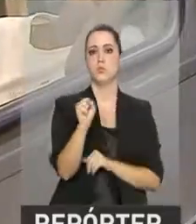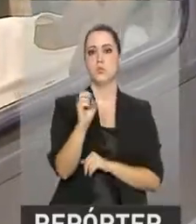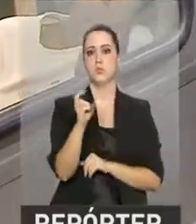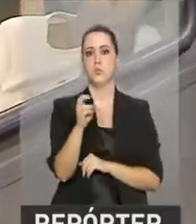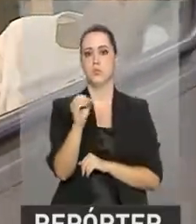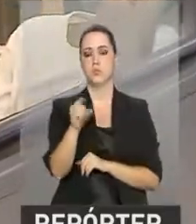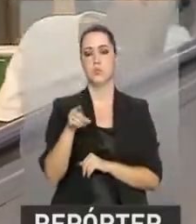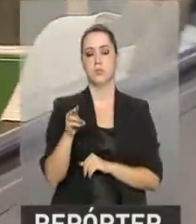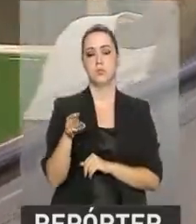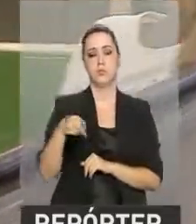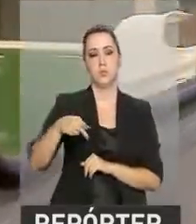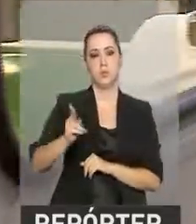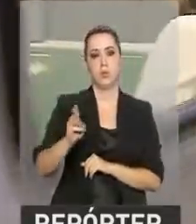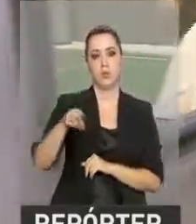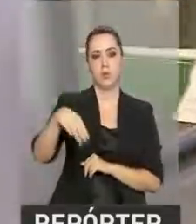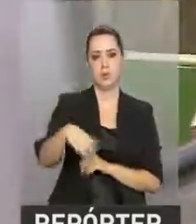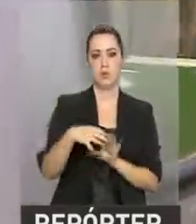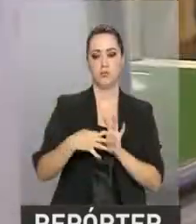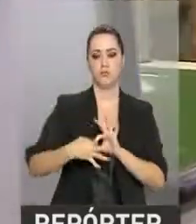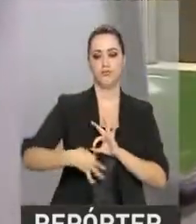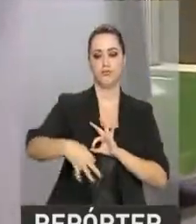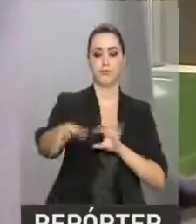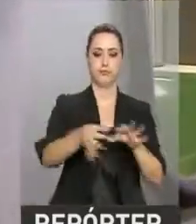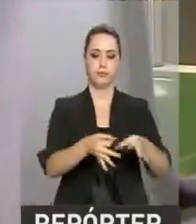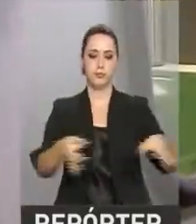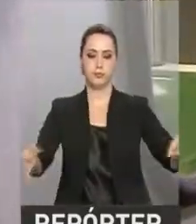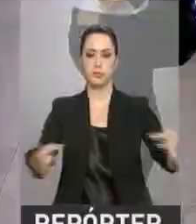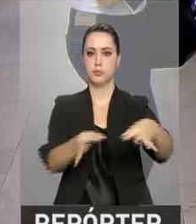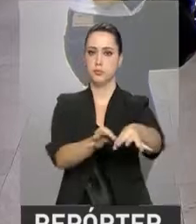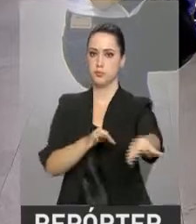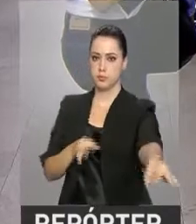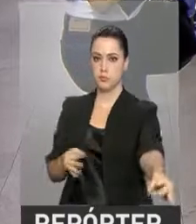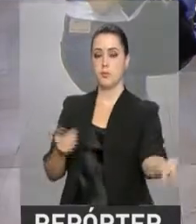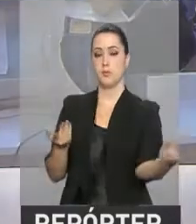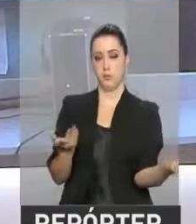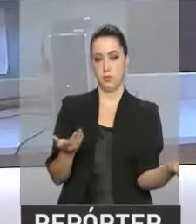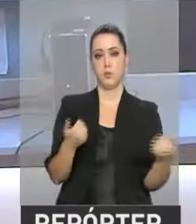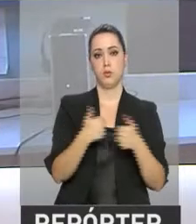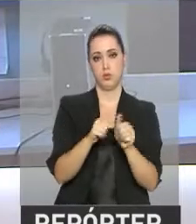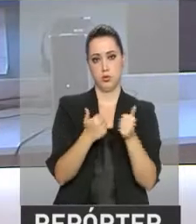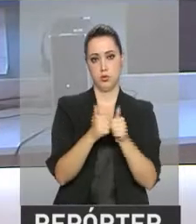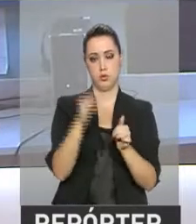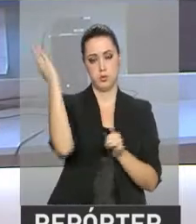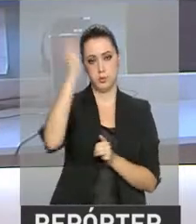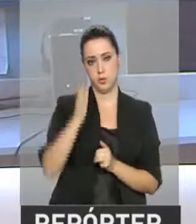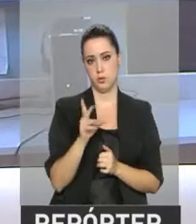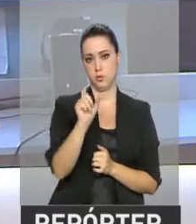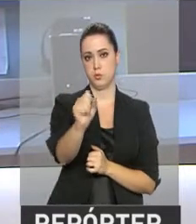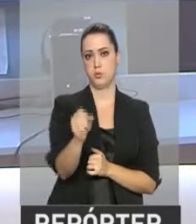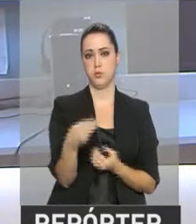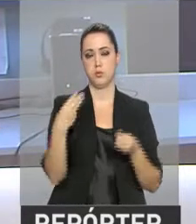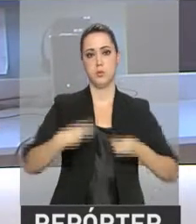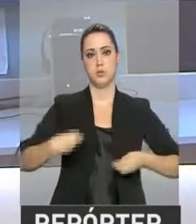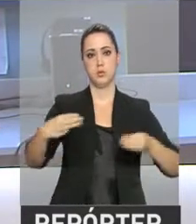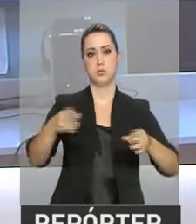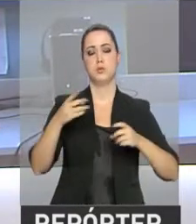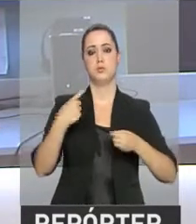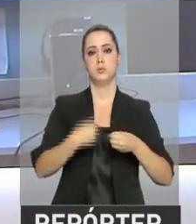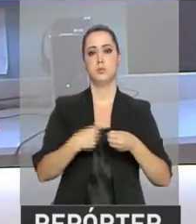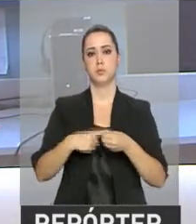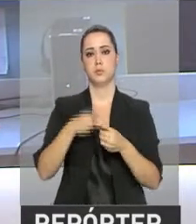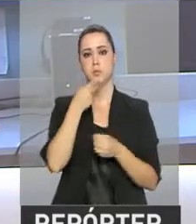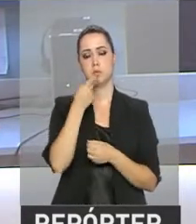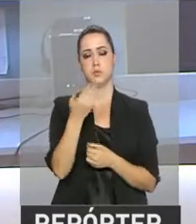850 quilômetros a malha para atender a demanda dos brasileiros de acordo com o ministério das cidades o governo está